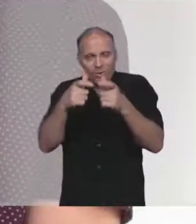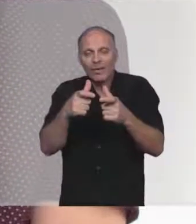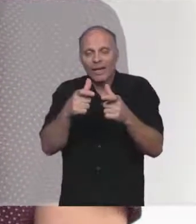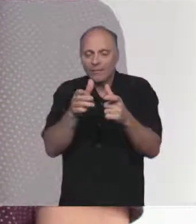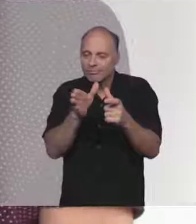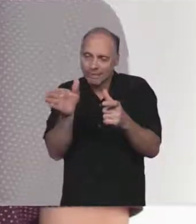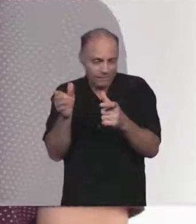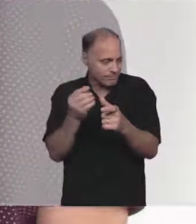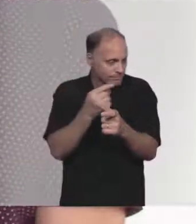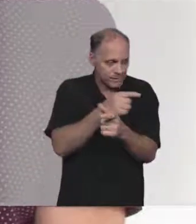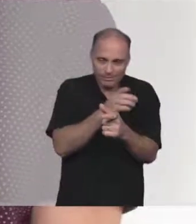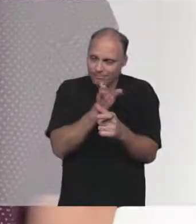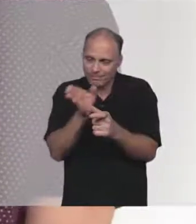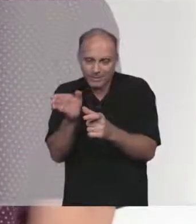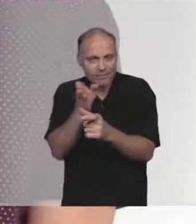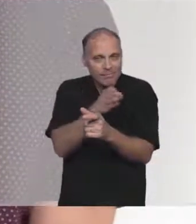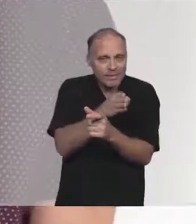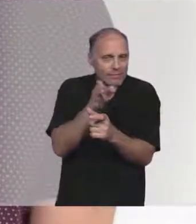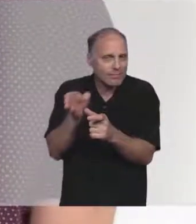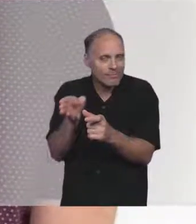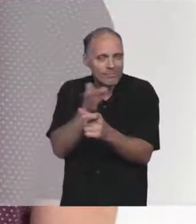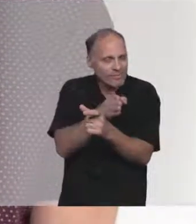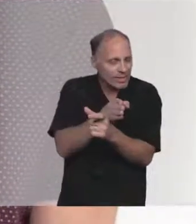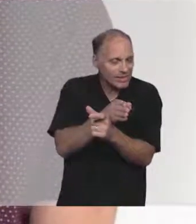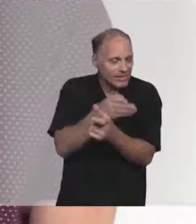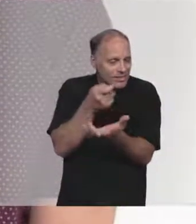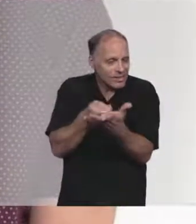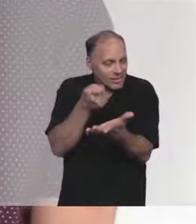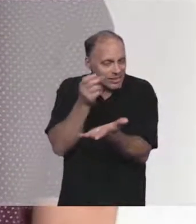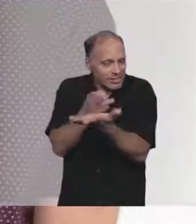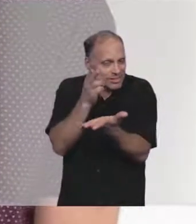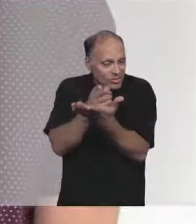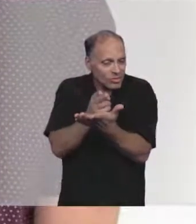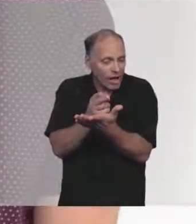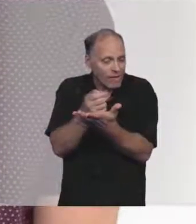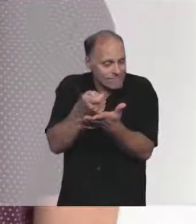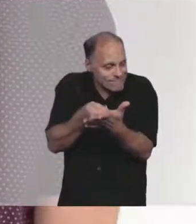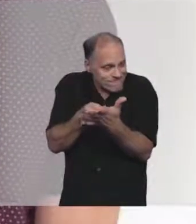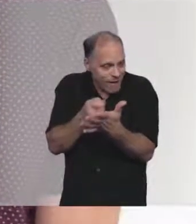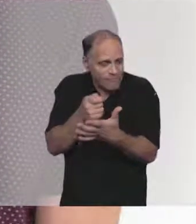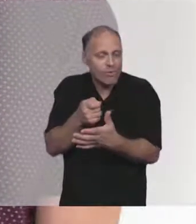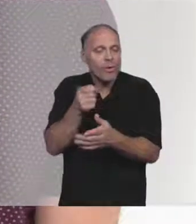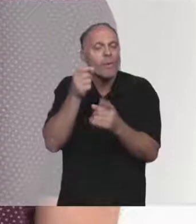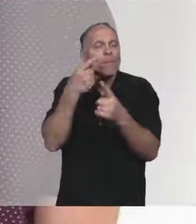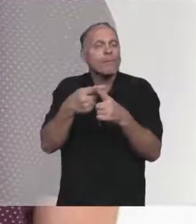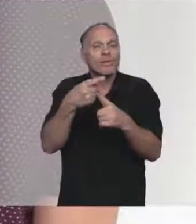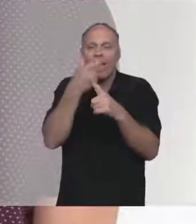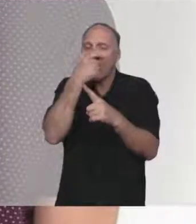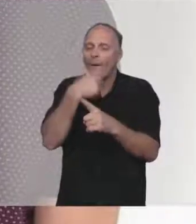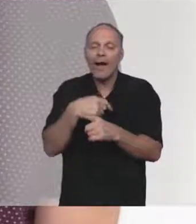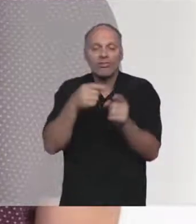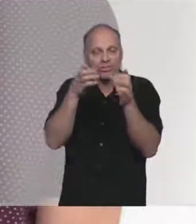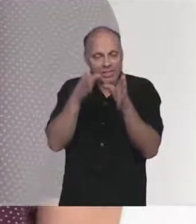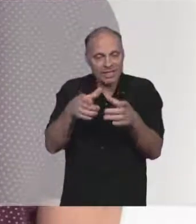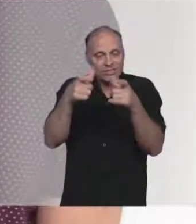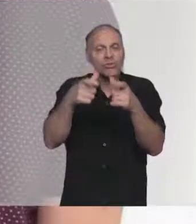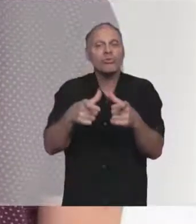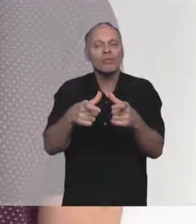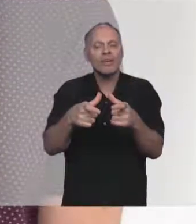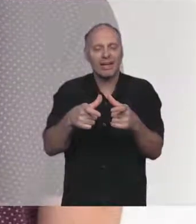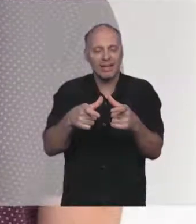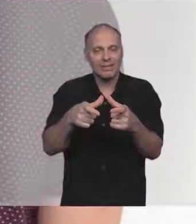lugar, estou tentando ficar nele, tentando me manter nesse lugar, exatamente porque eu acho que